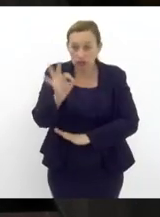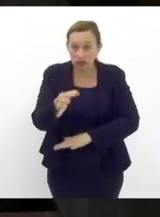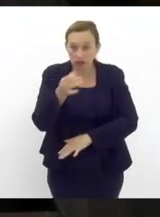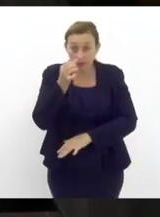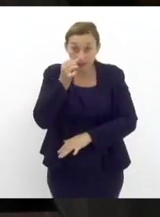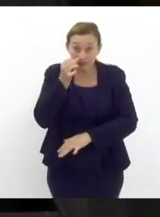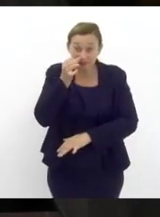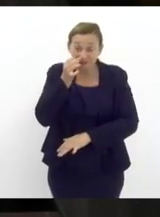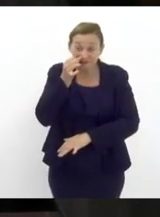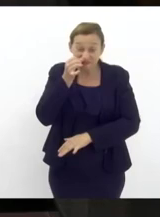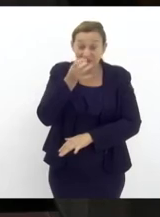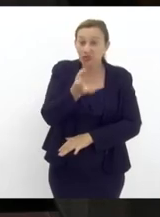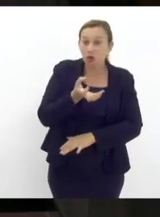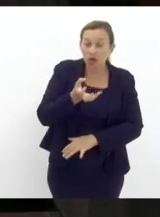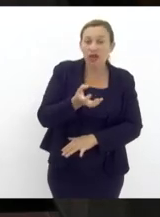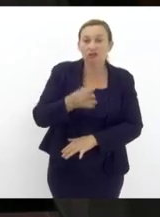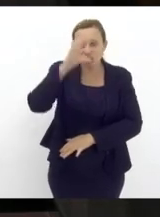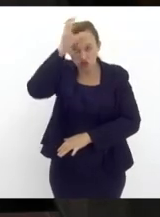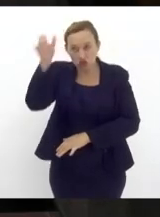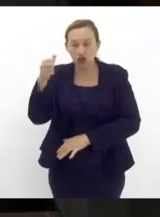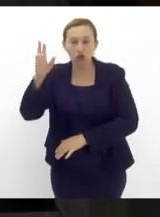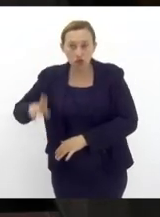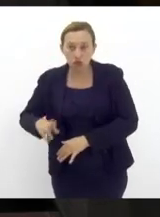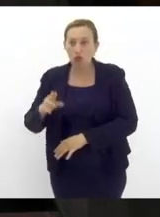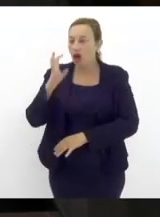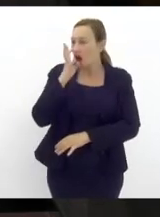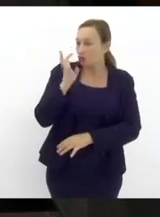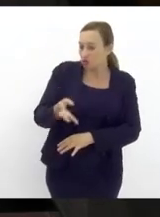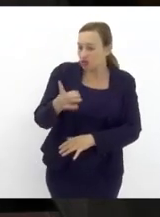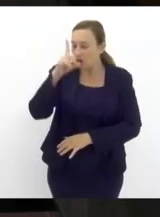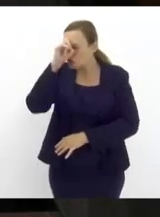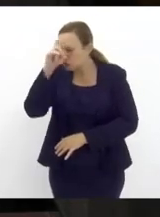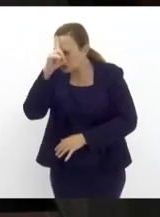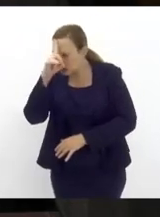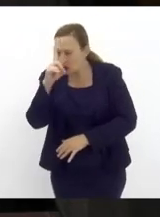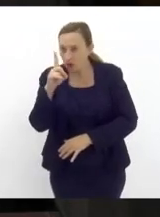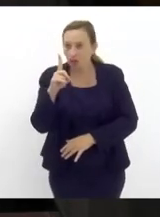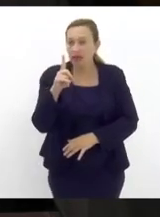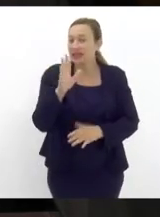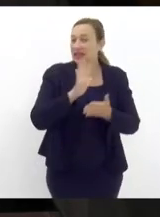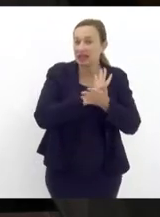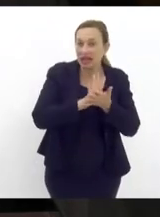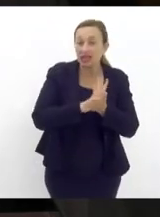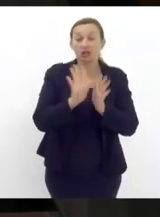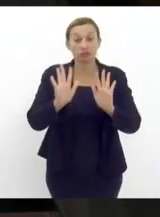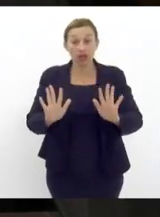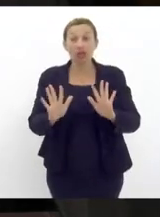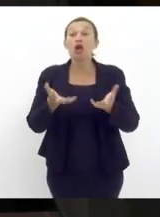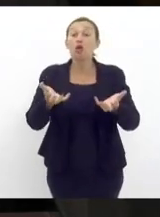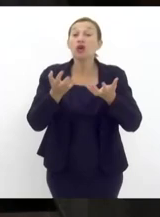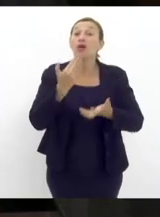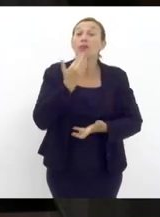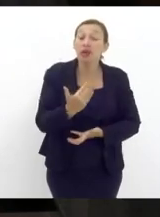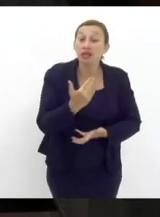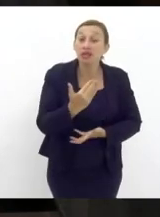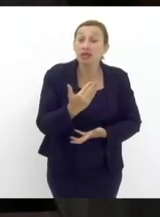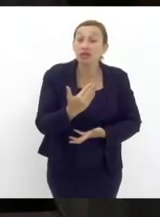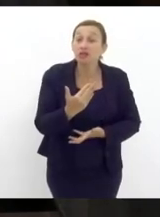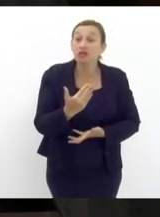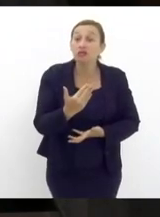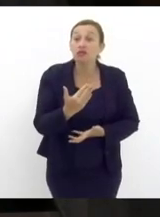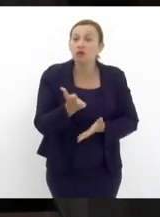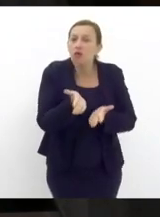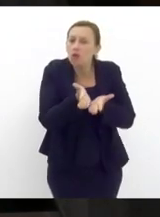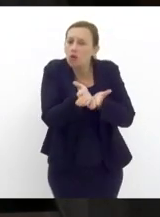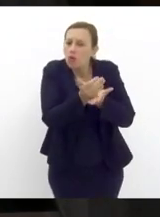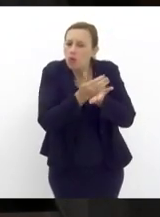não quero te ajudar o hospital nem a Pronto Socorro Itaperuna pelo contrário eu quero pedir que se faça uma apuração